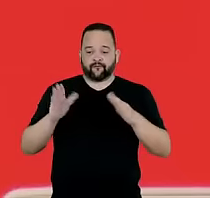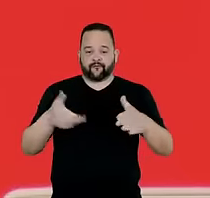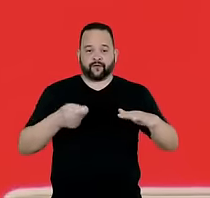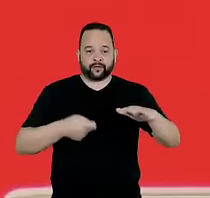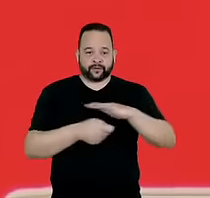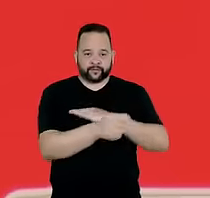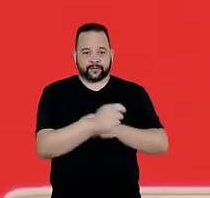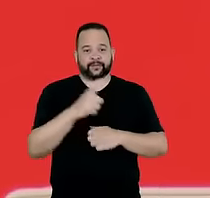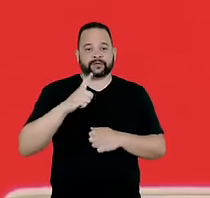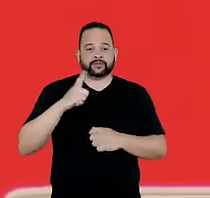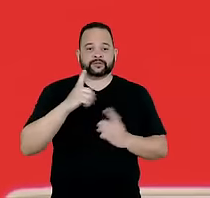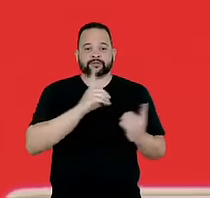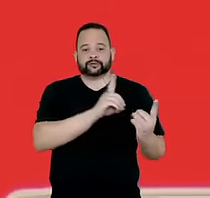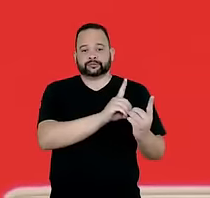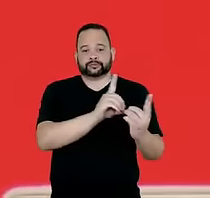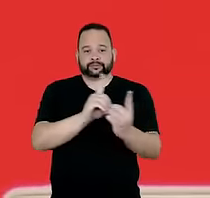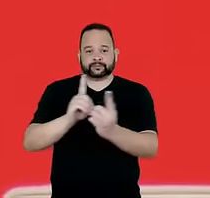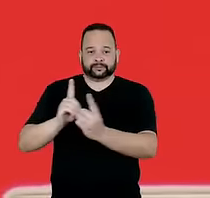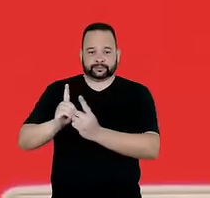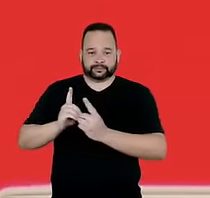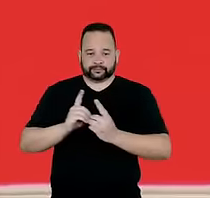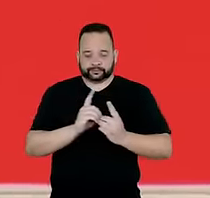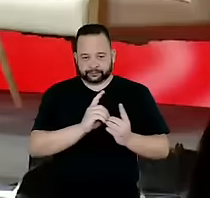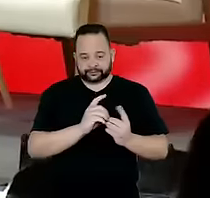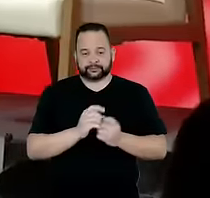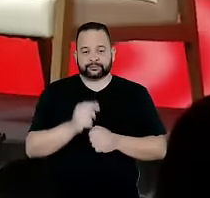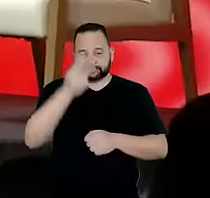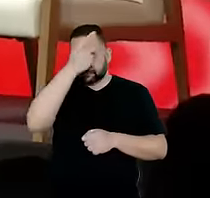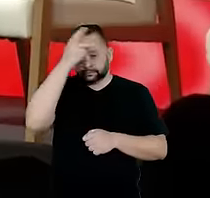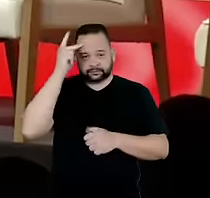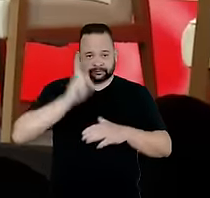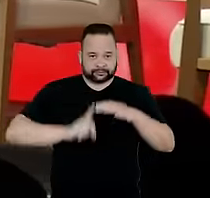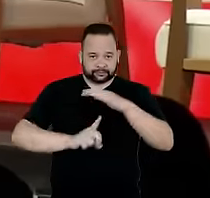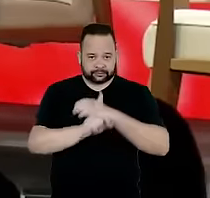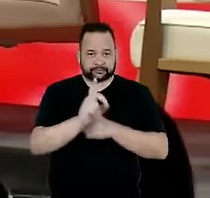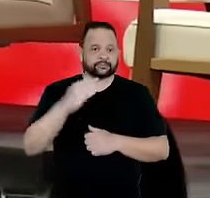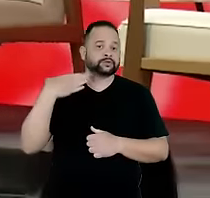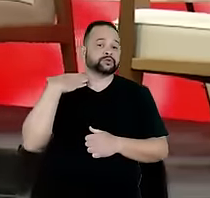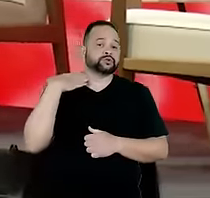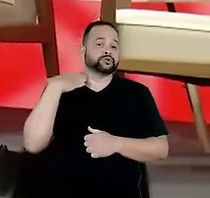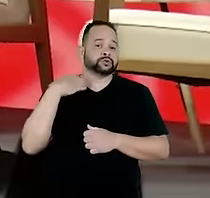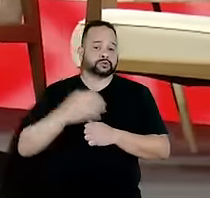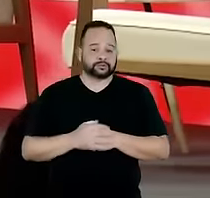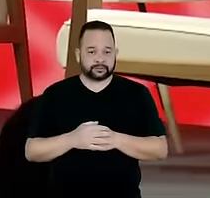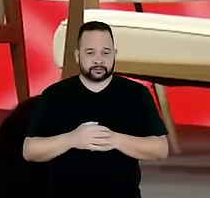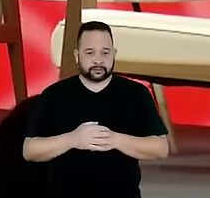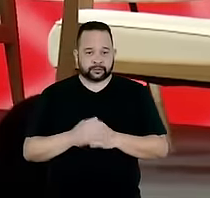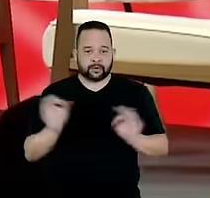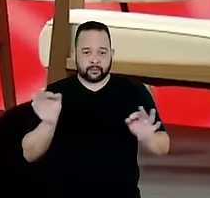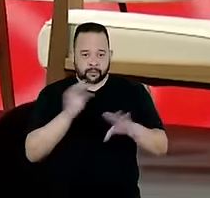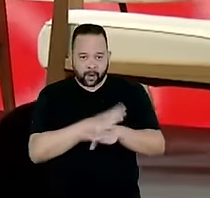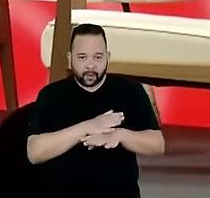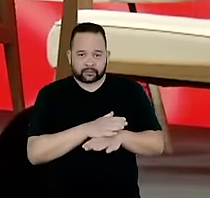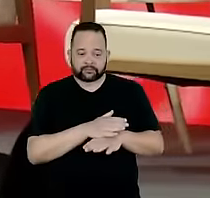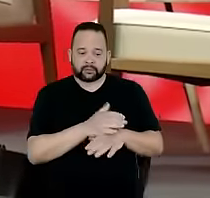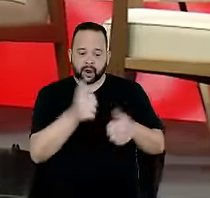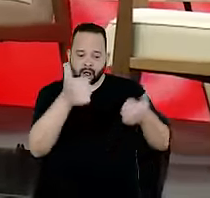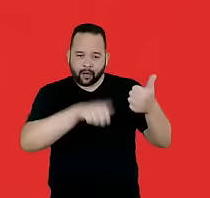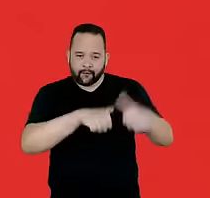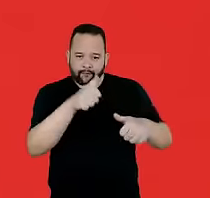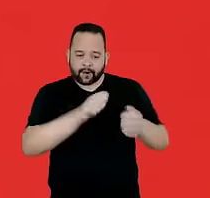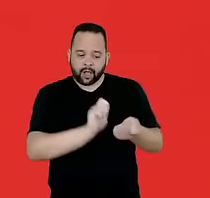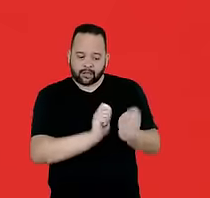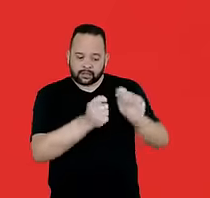base de contistas pronto para customizar carteiras e ampliar